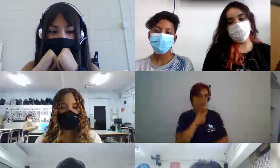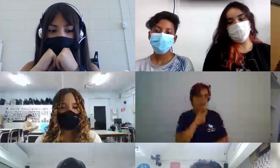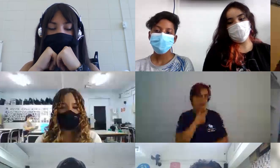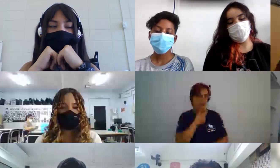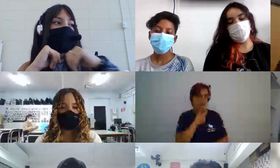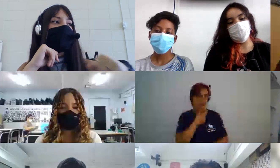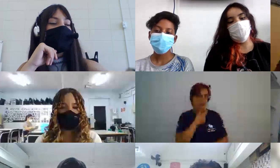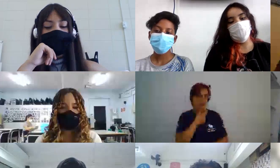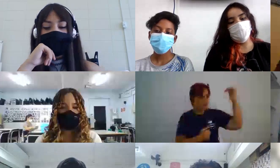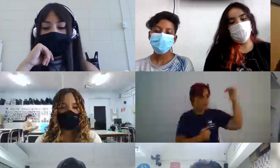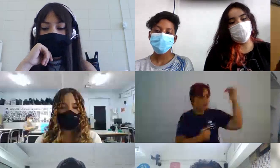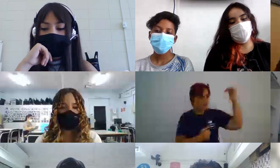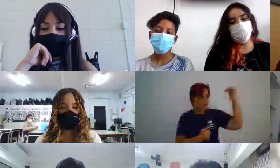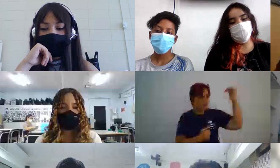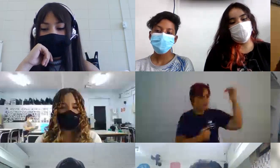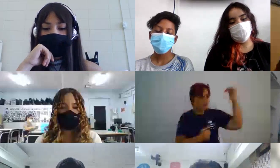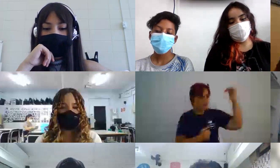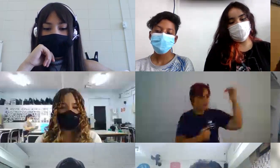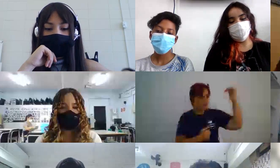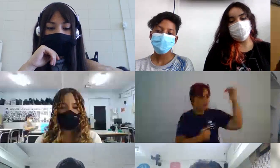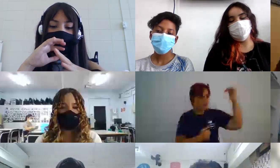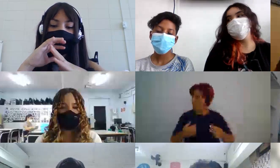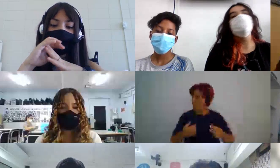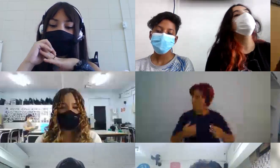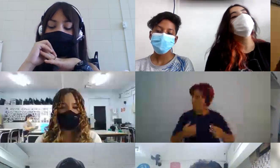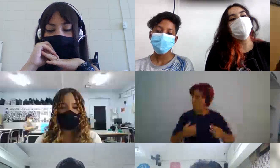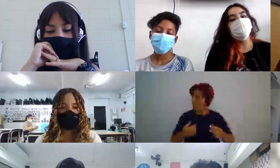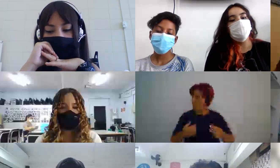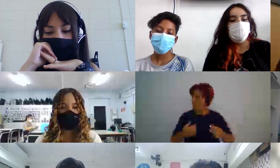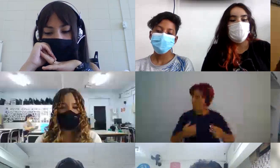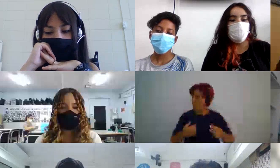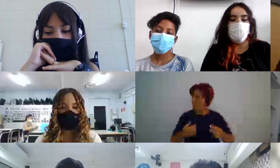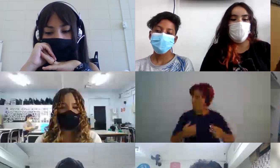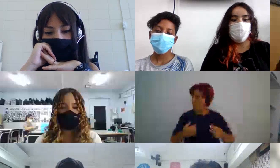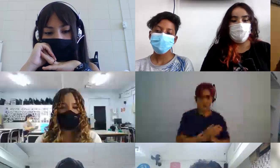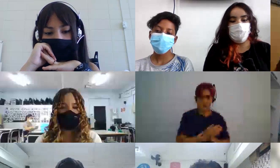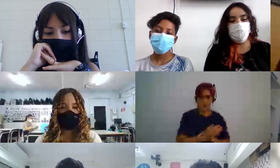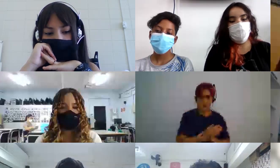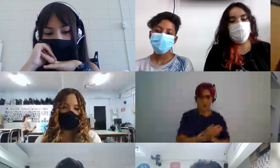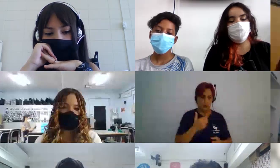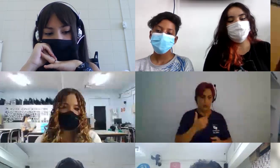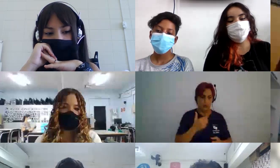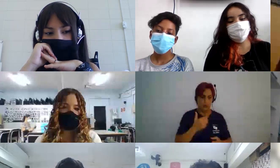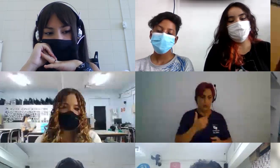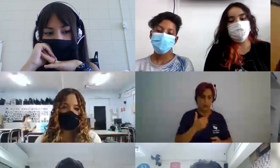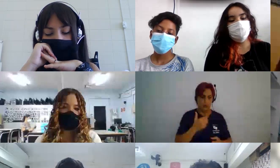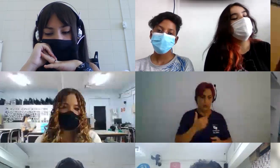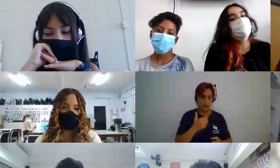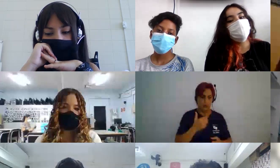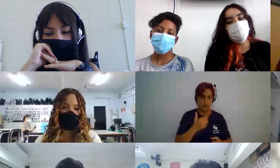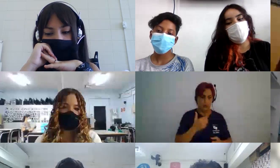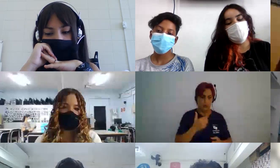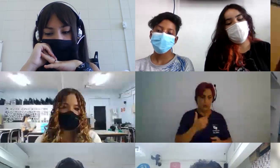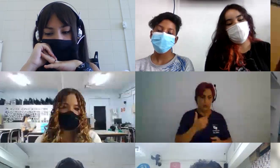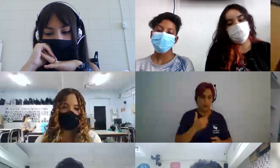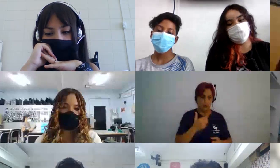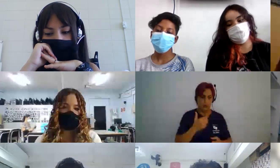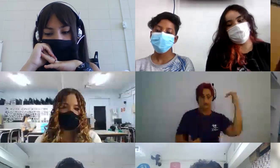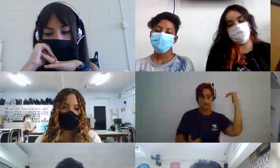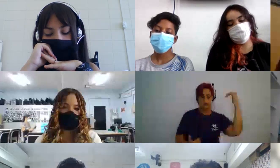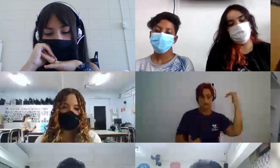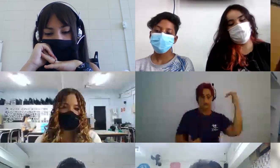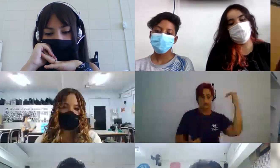o Miguel não está com a forma final do corpo, o Miguel não tem um corpo de adulto ainda. Não dá para dizer que o Miguel terminou